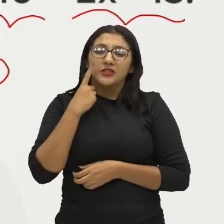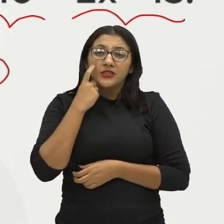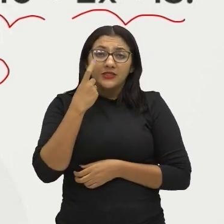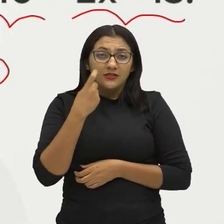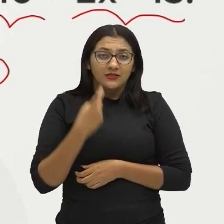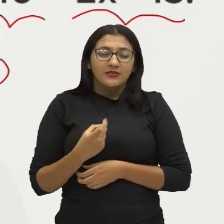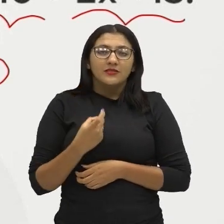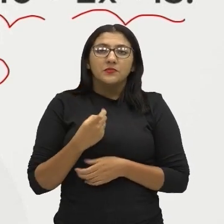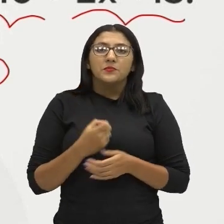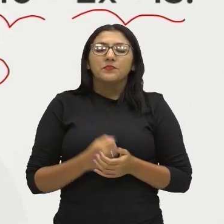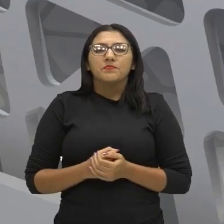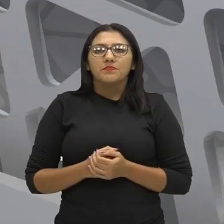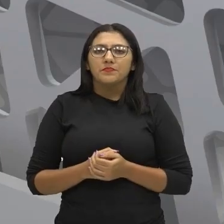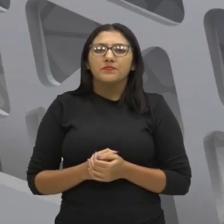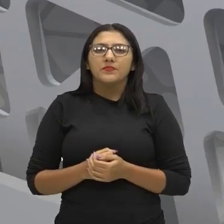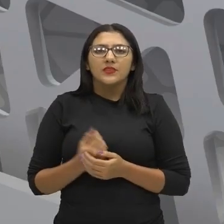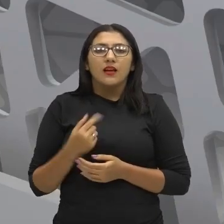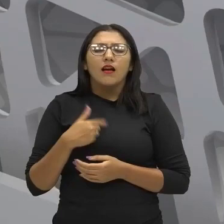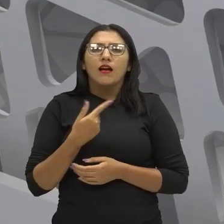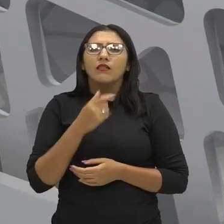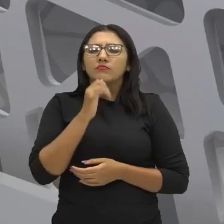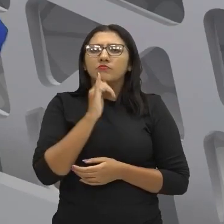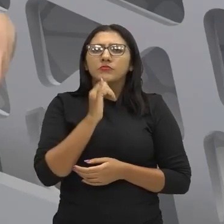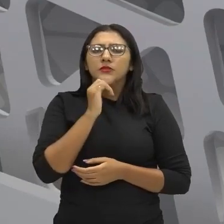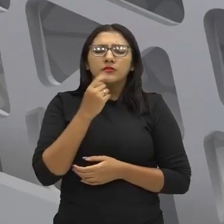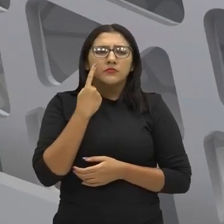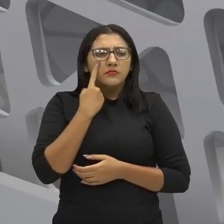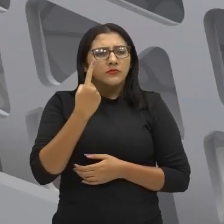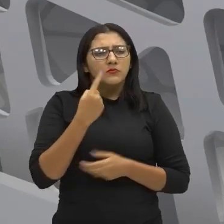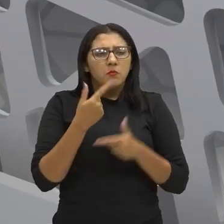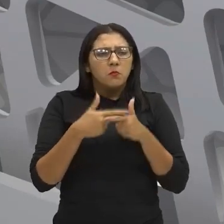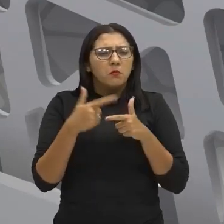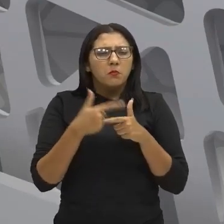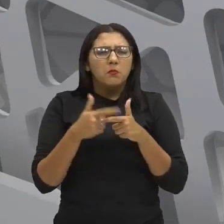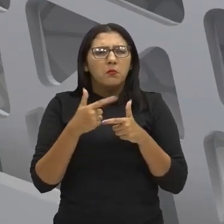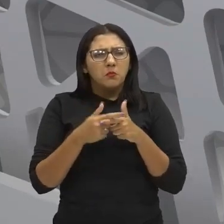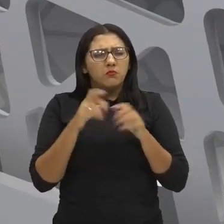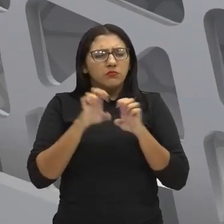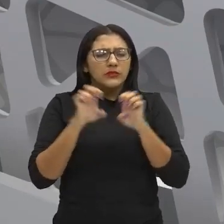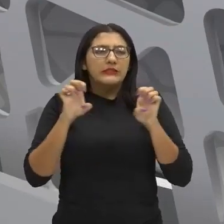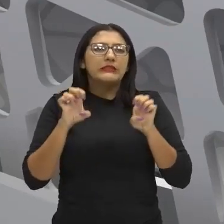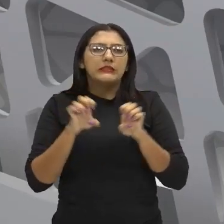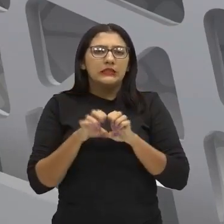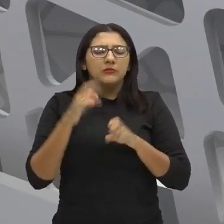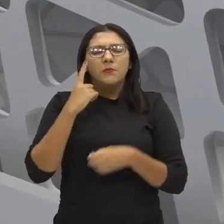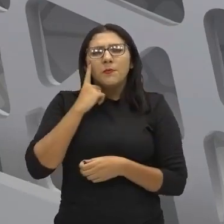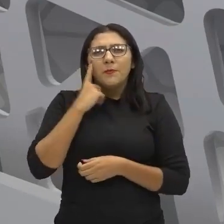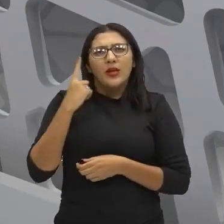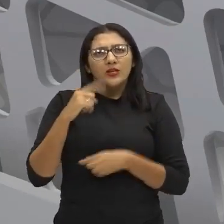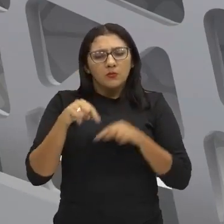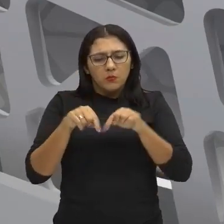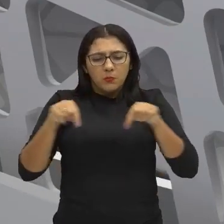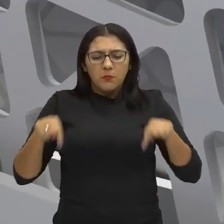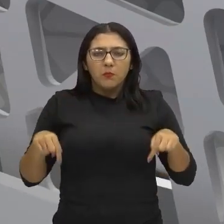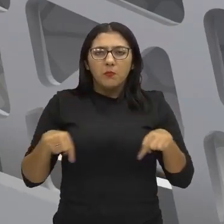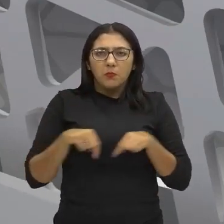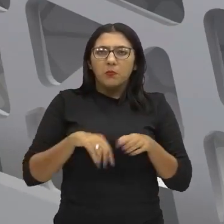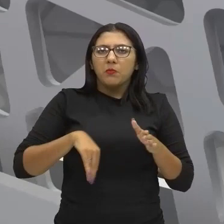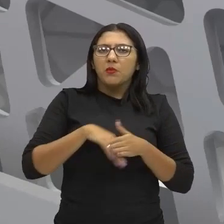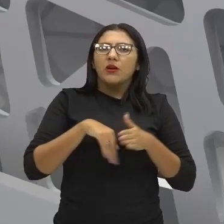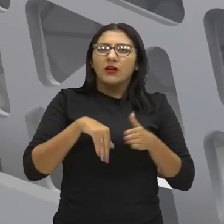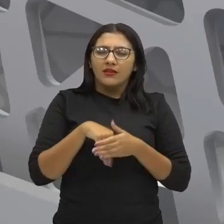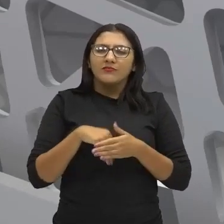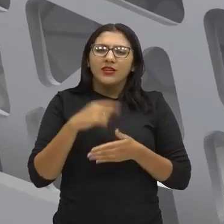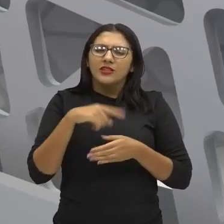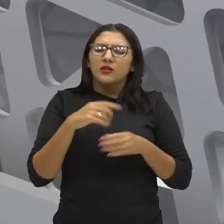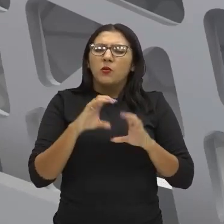né? Nós estarmos diante de uma situação, um problema, que era um campo de futebol na comunidade de